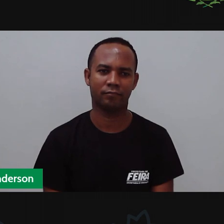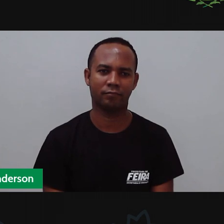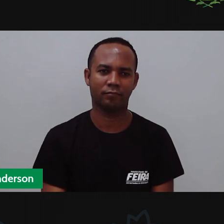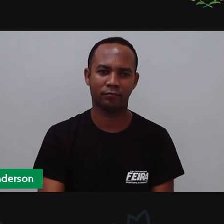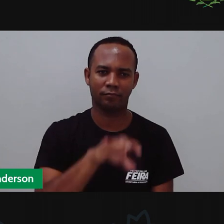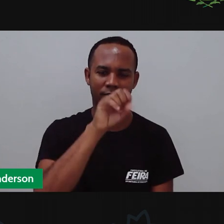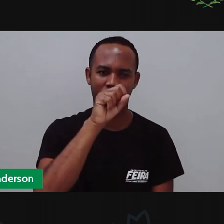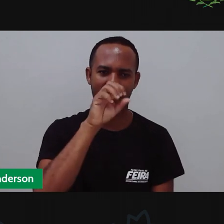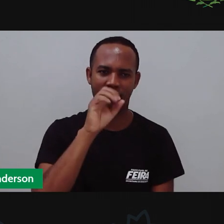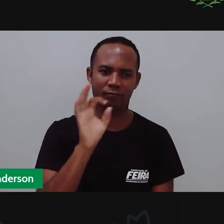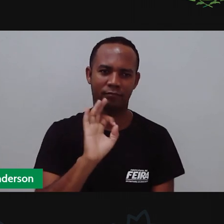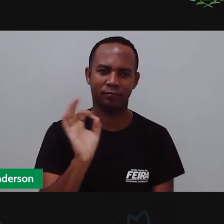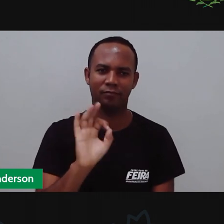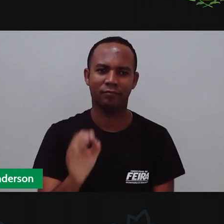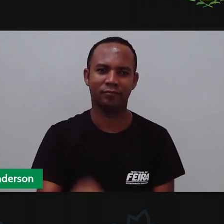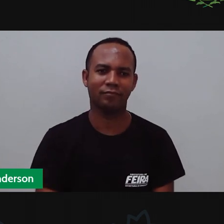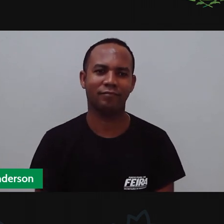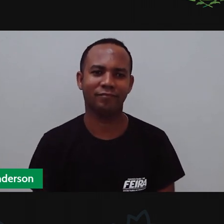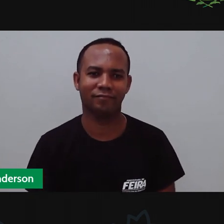Só que não tem jeito de nadar essa água.